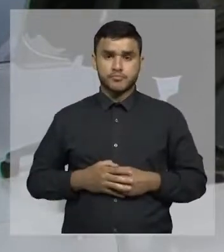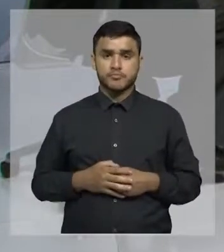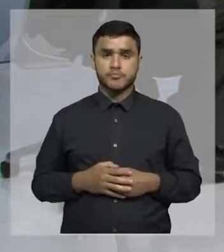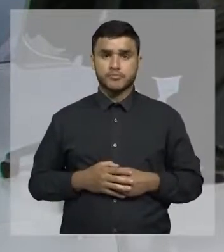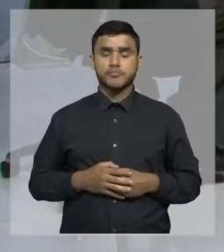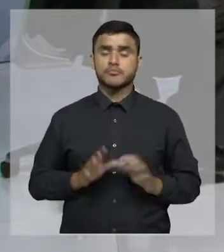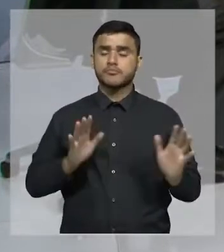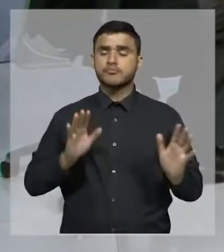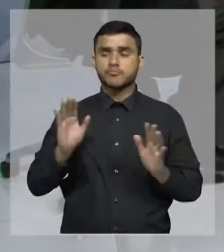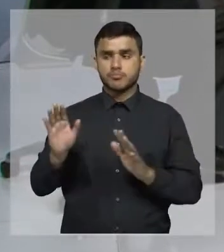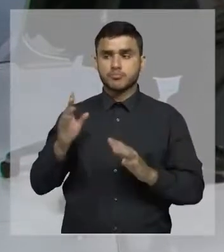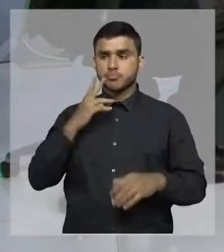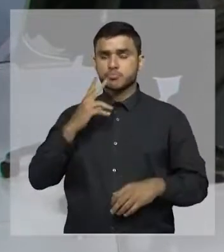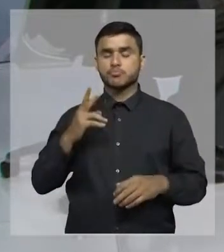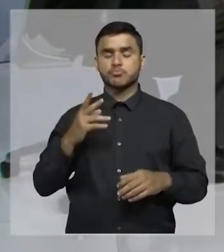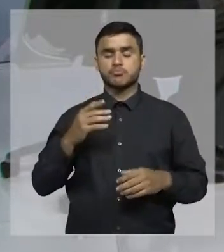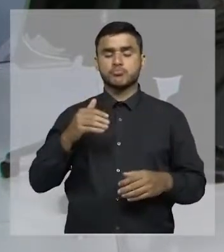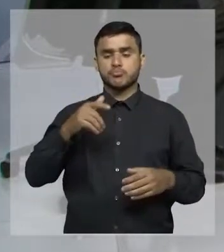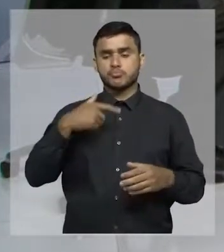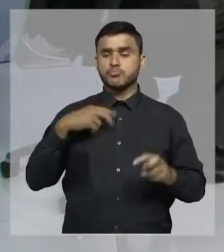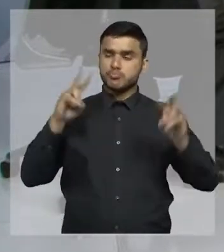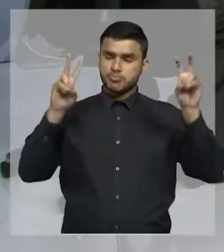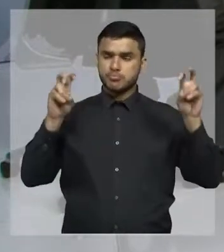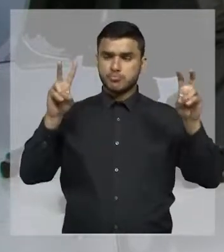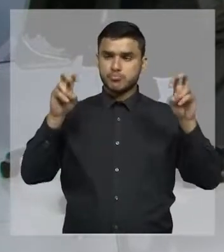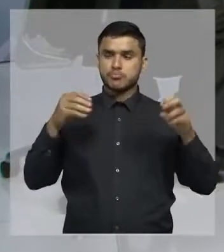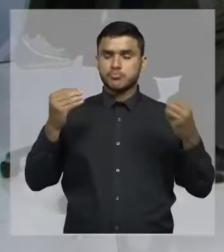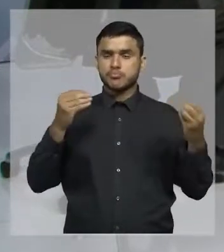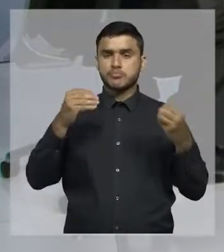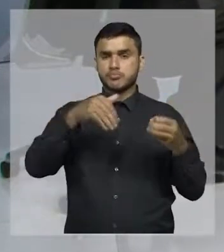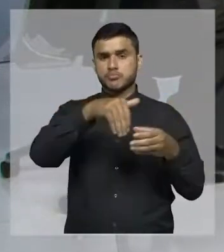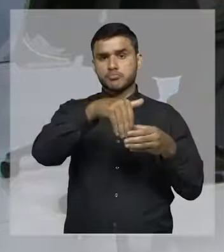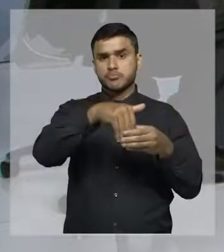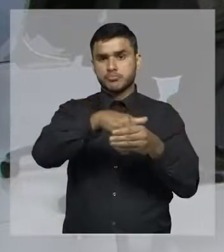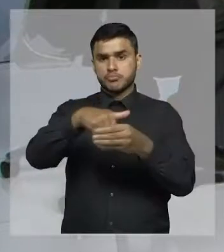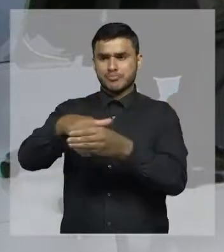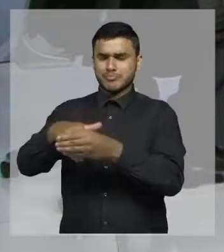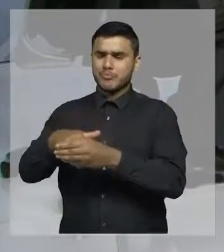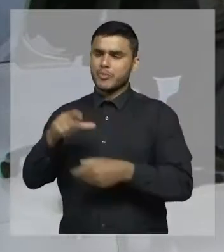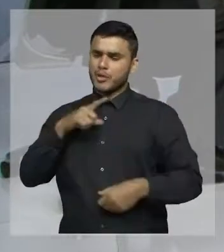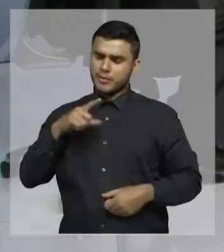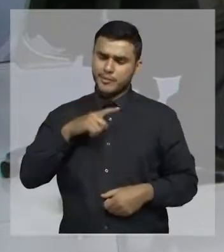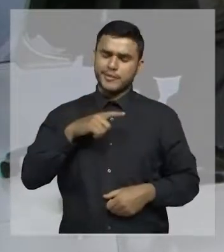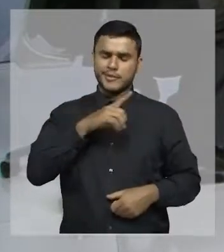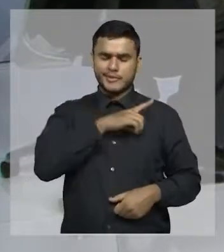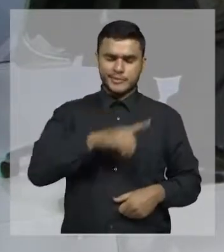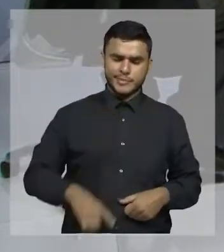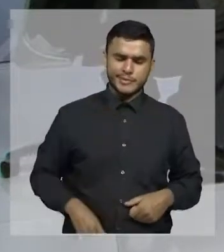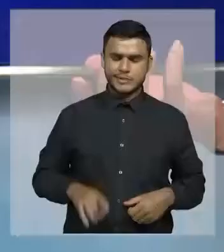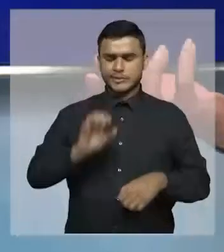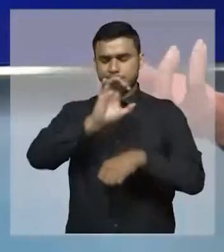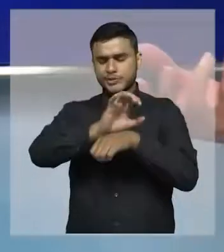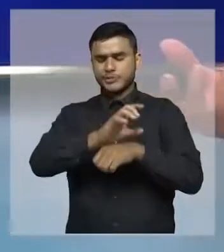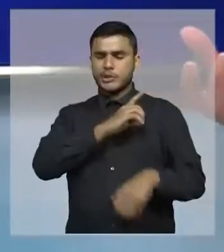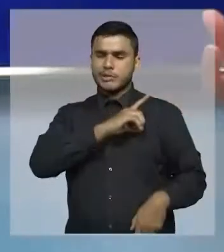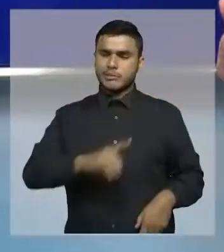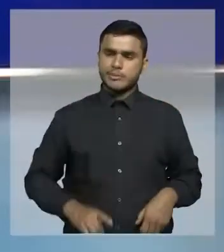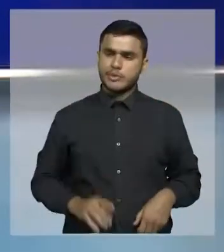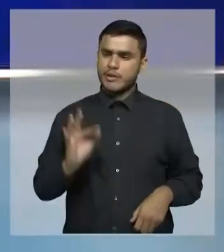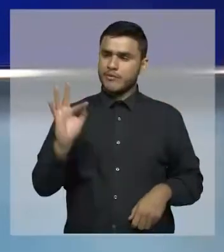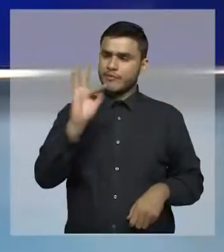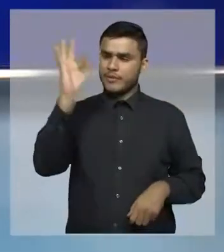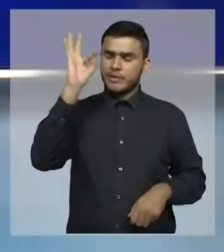é a questão das eleições coincidentes. Parlamento com presidente e governadores.